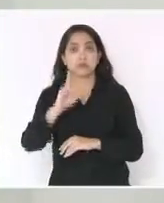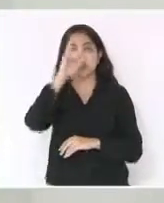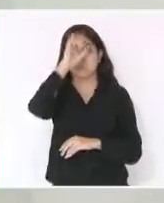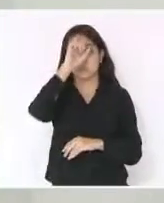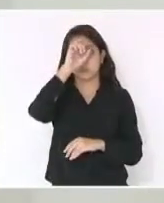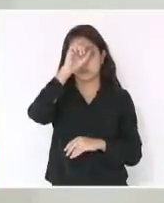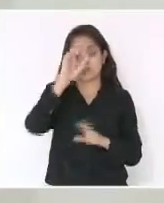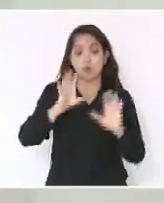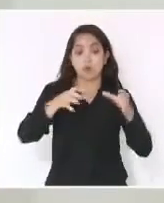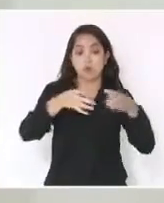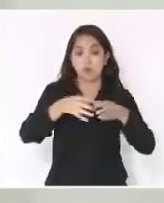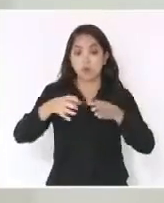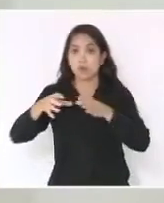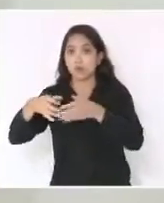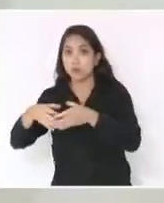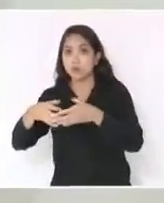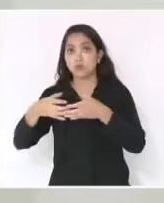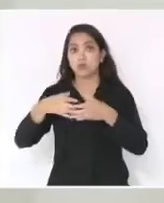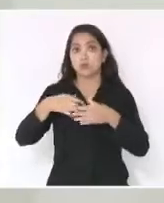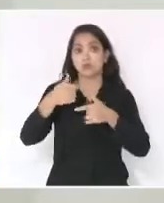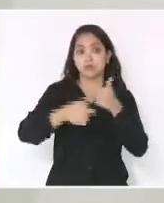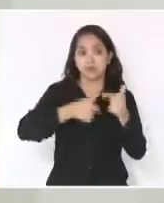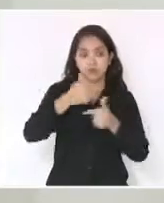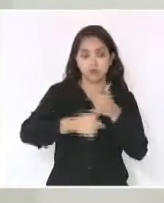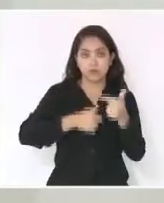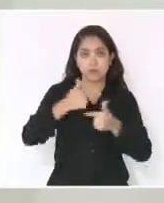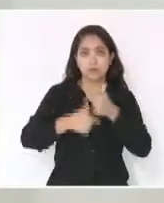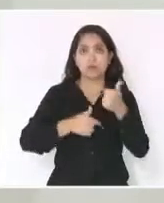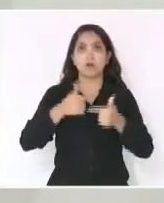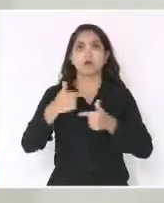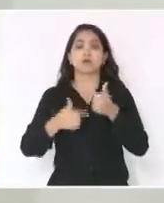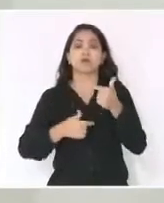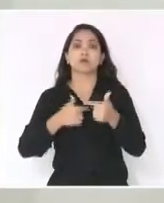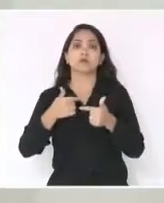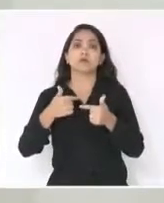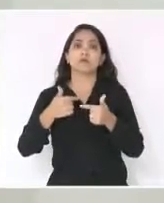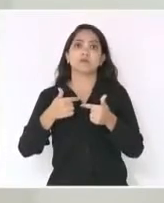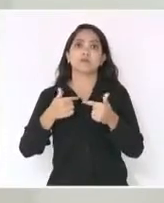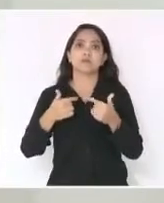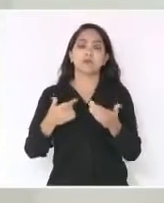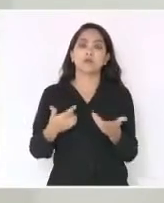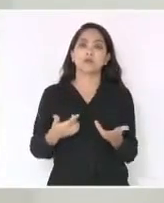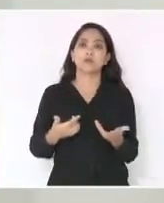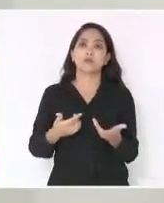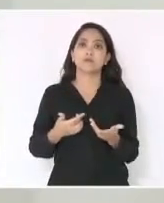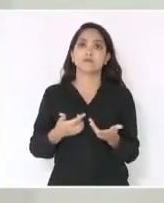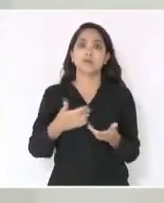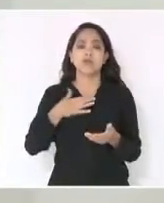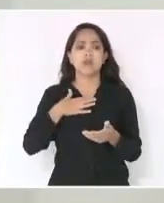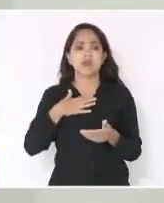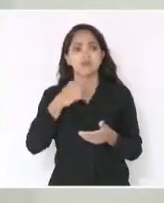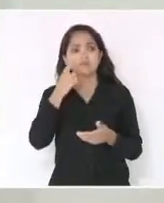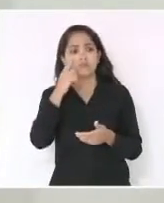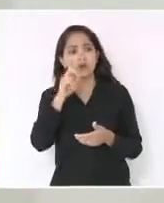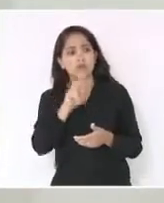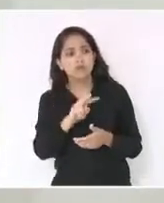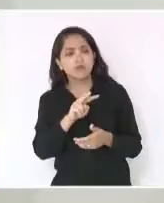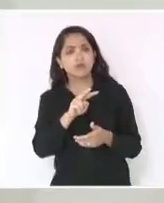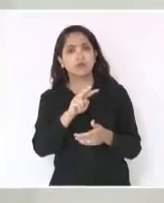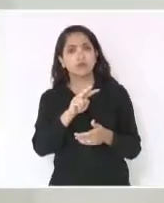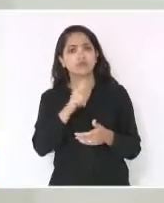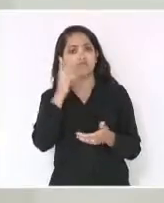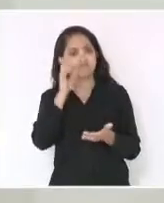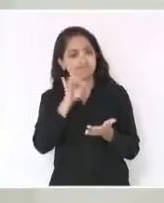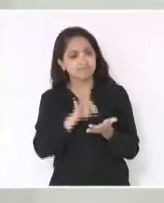sua equipe de funcionários de colaboradores em função do que eu vi aquilo que conversei com